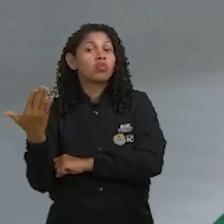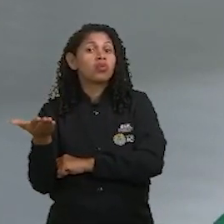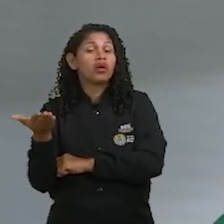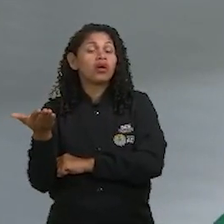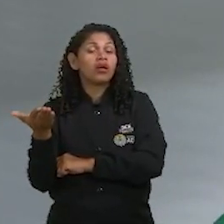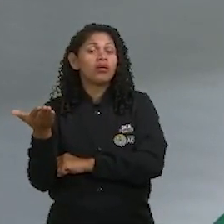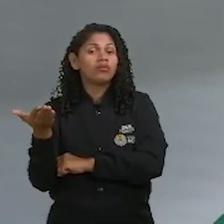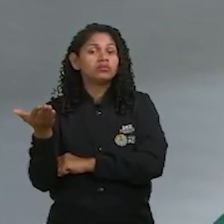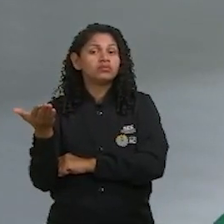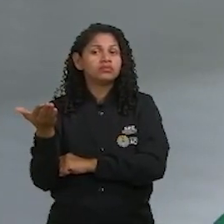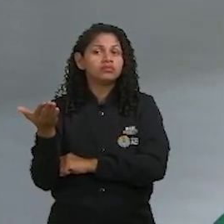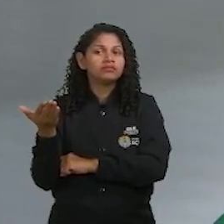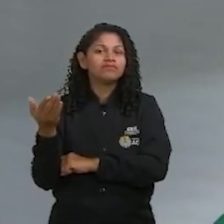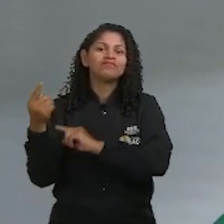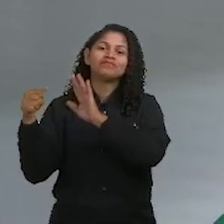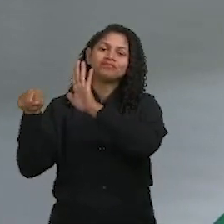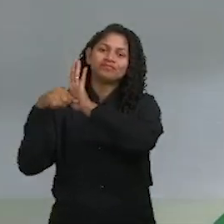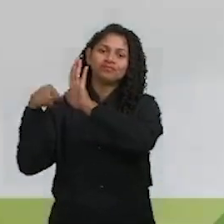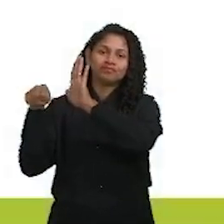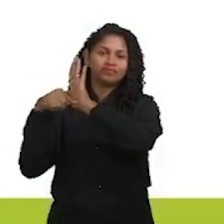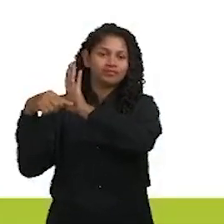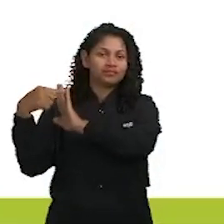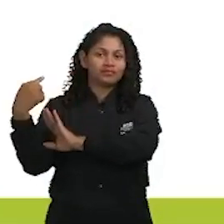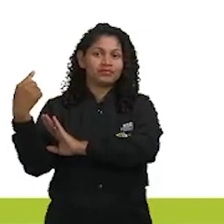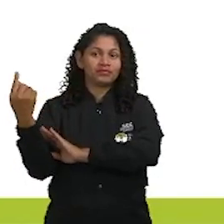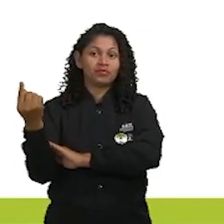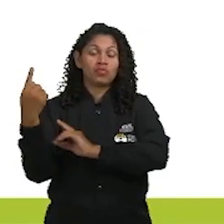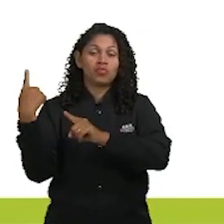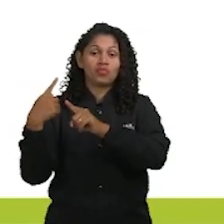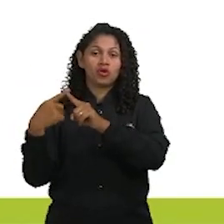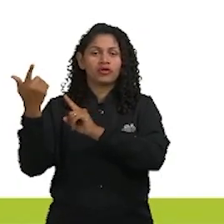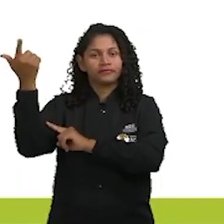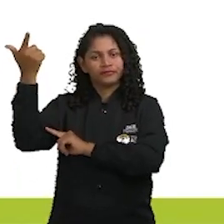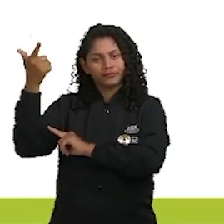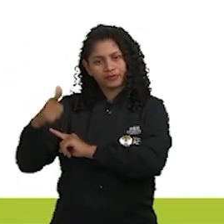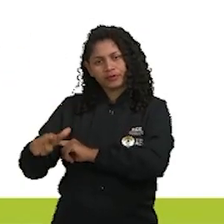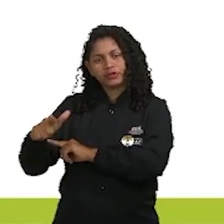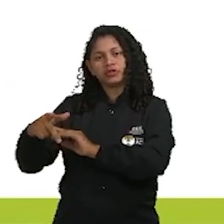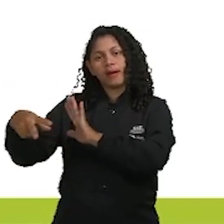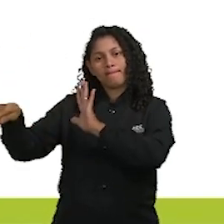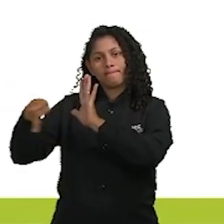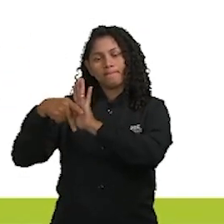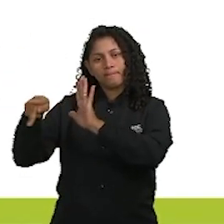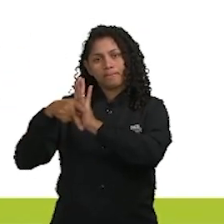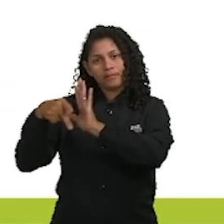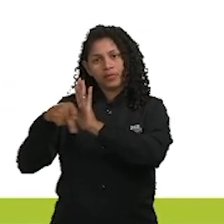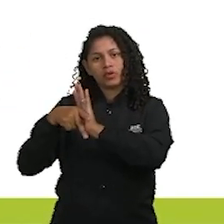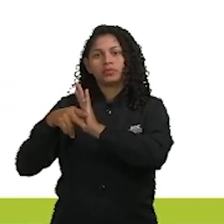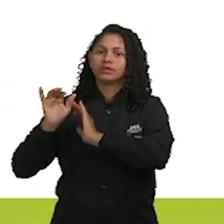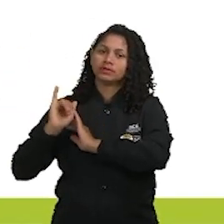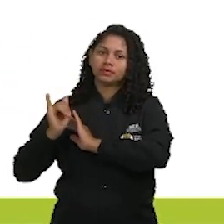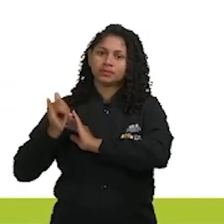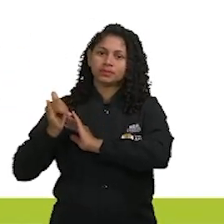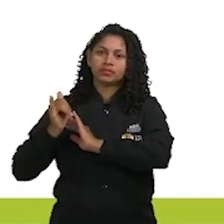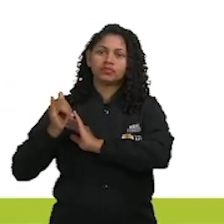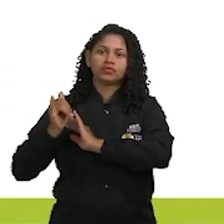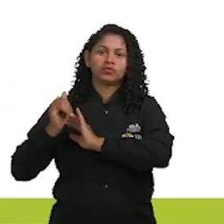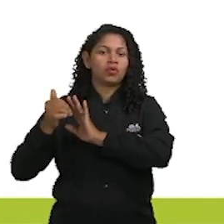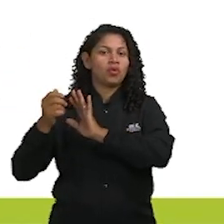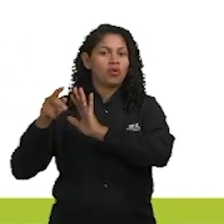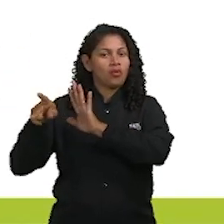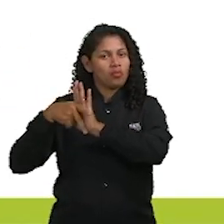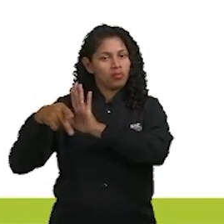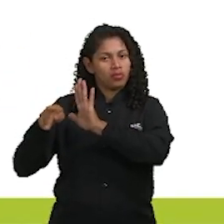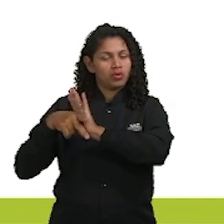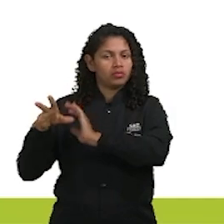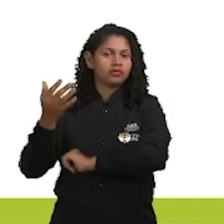vai ser menos 1, porque eu vou repetir a sua própria carga. Entenderam a regra de número